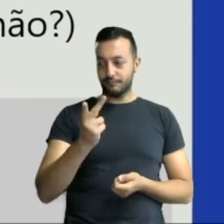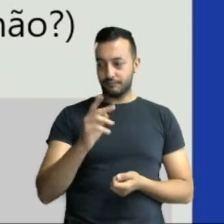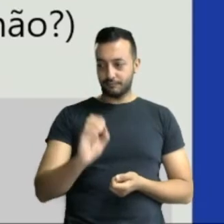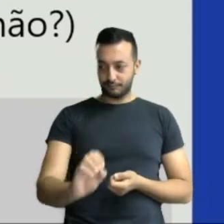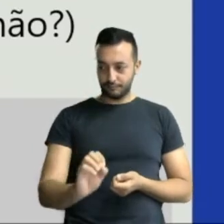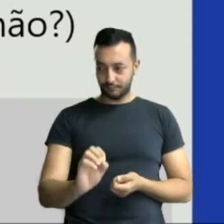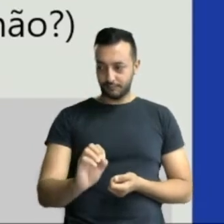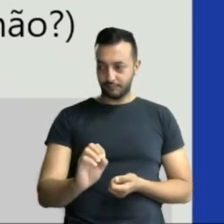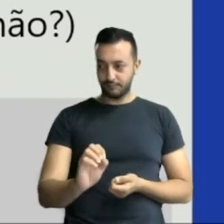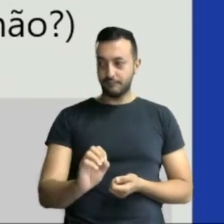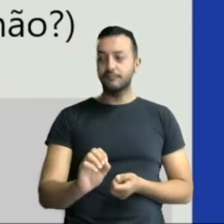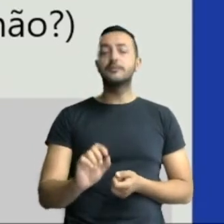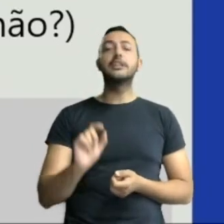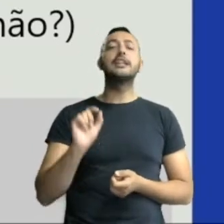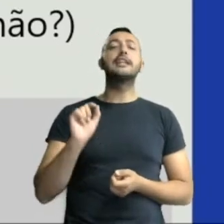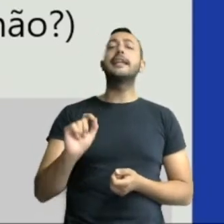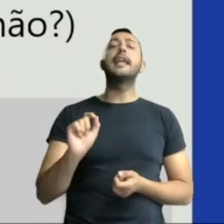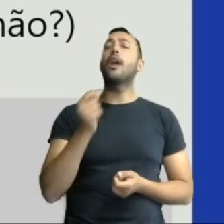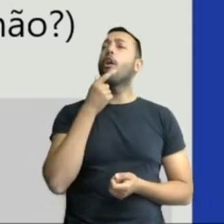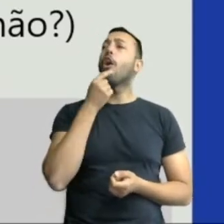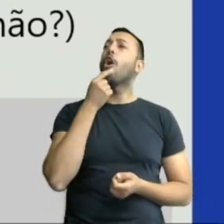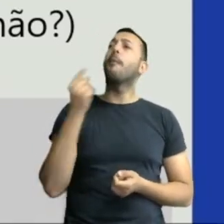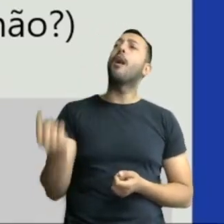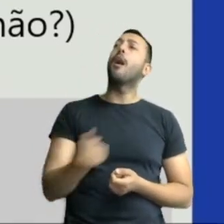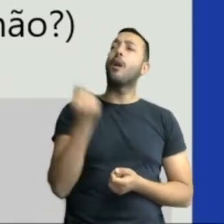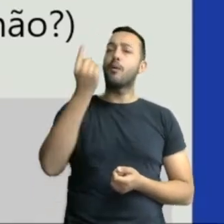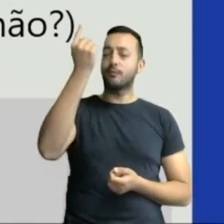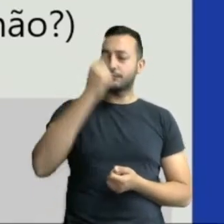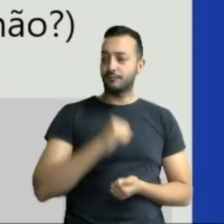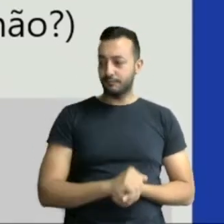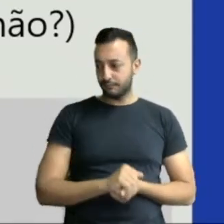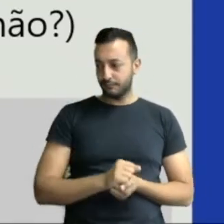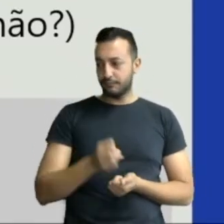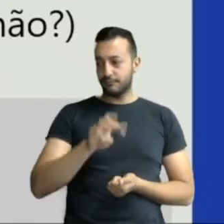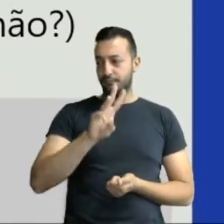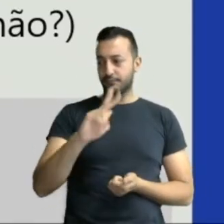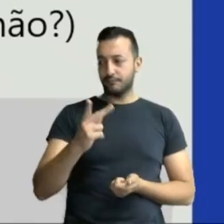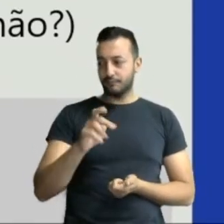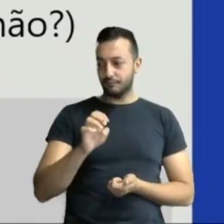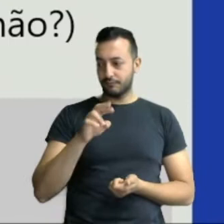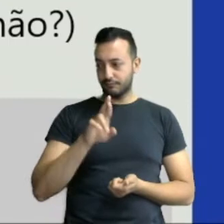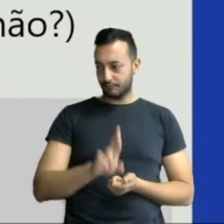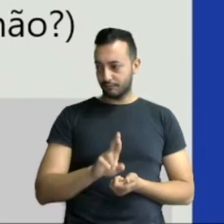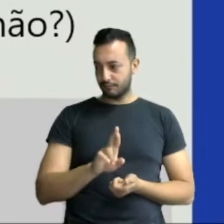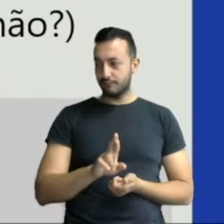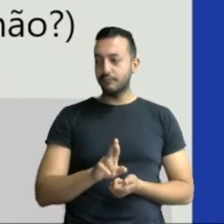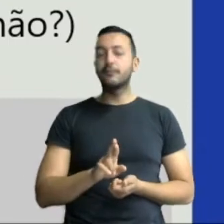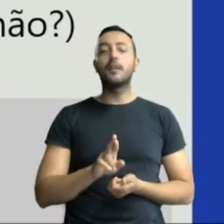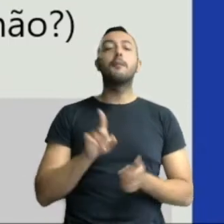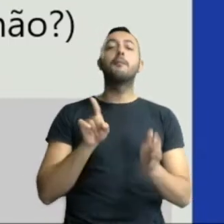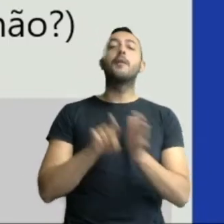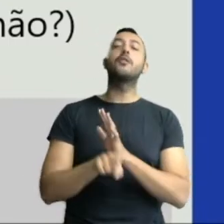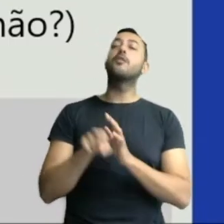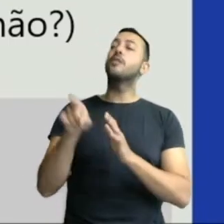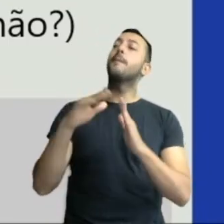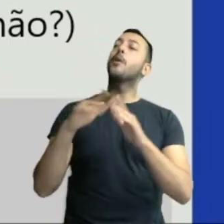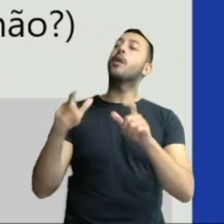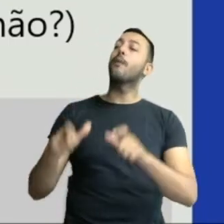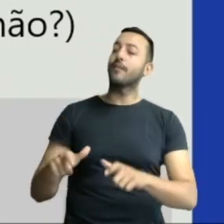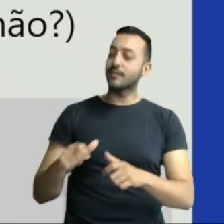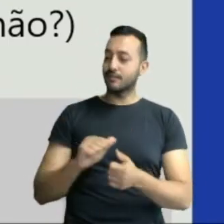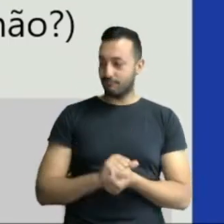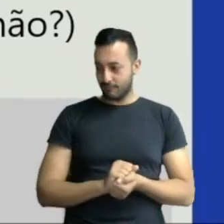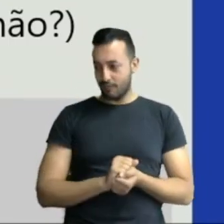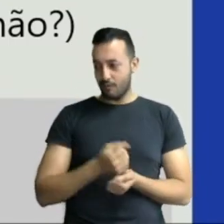That tall guy. Quem é aquele cara alto? Where do you live? Onde você mora?